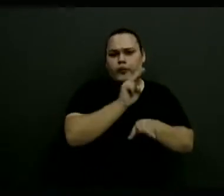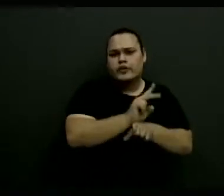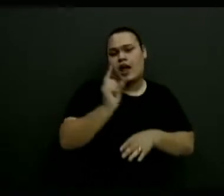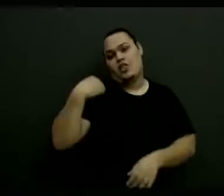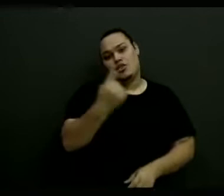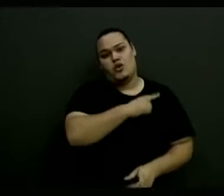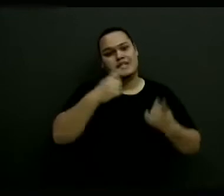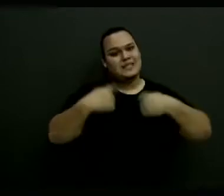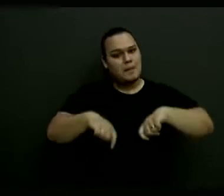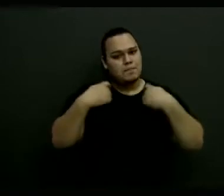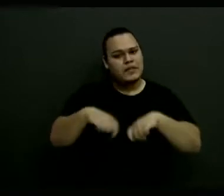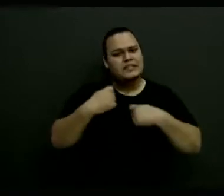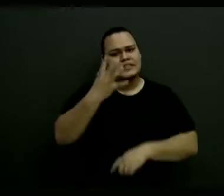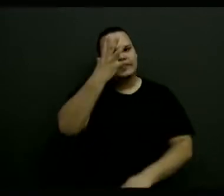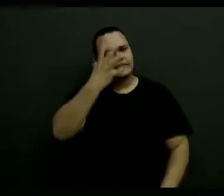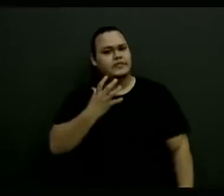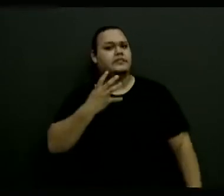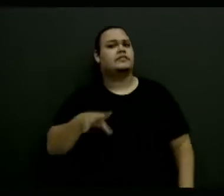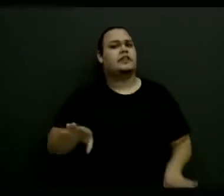mas necessitamos alimentar o rebanho.